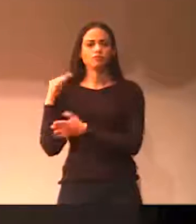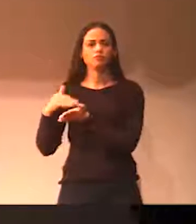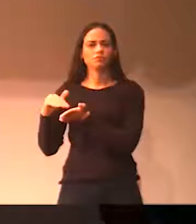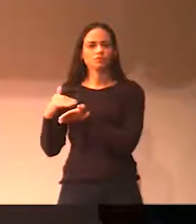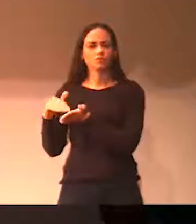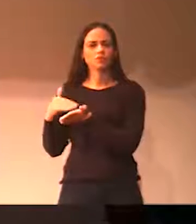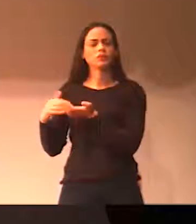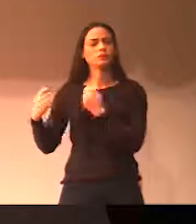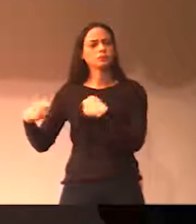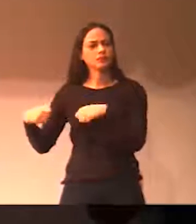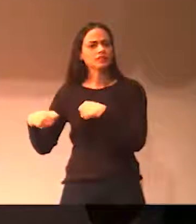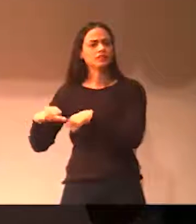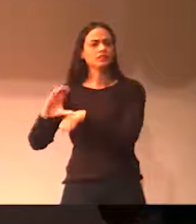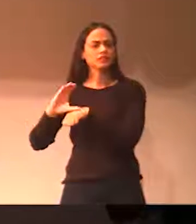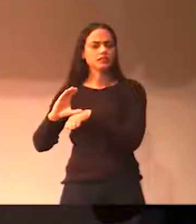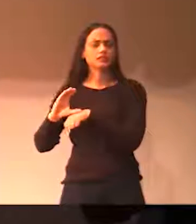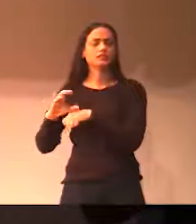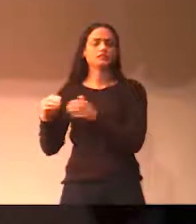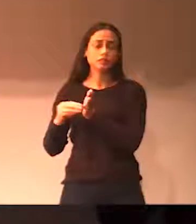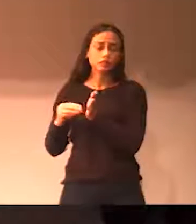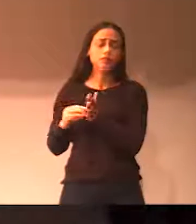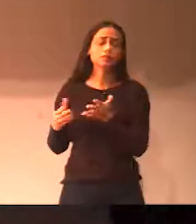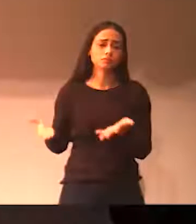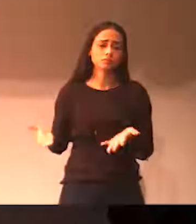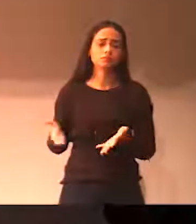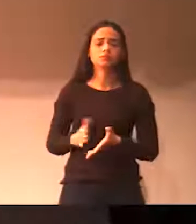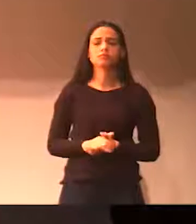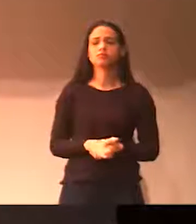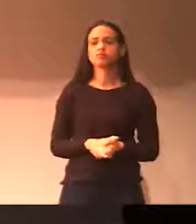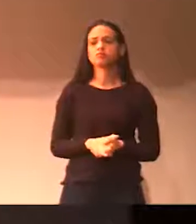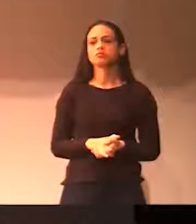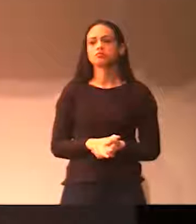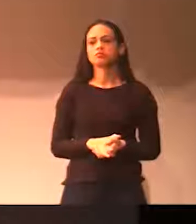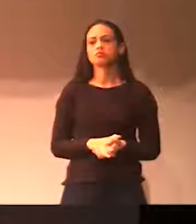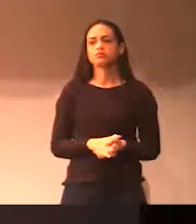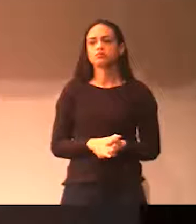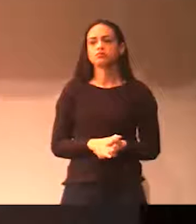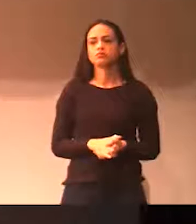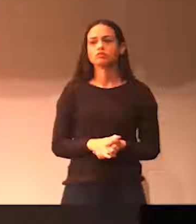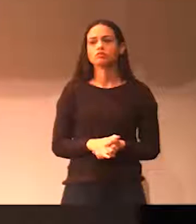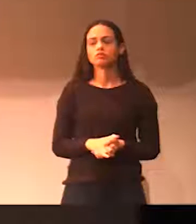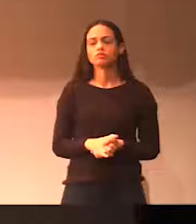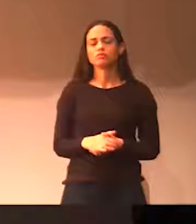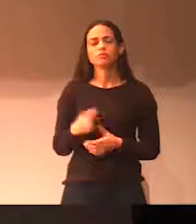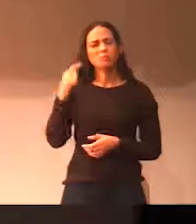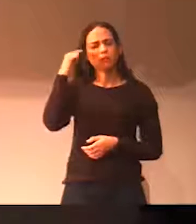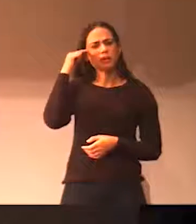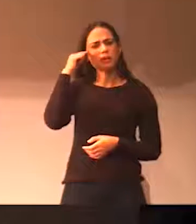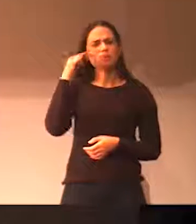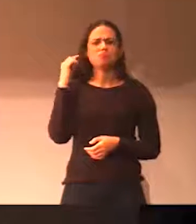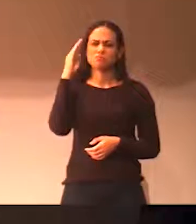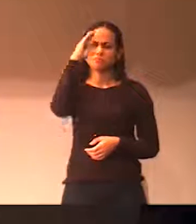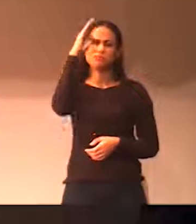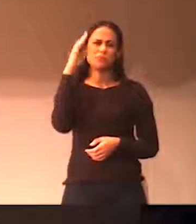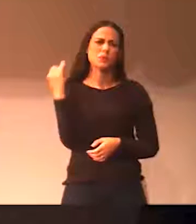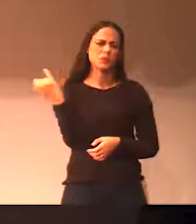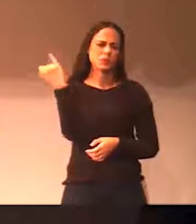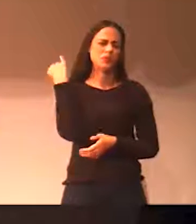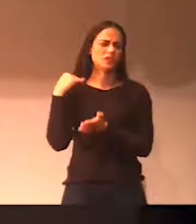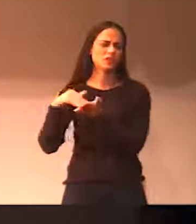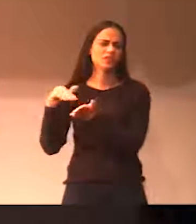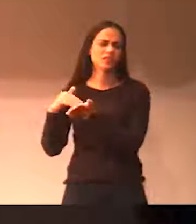que precisa de ajuda financeira. E, para mim, se não for a primeira, é uma das mais importantes da cidade, junto com segurança, junto com